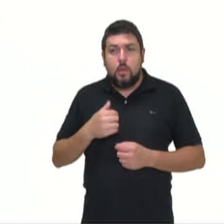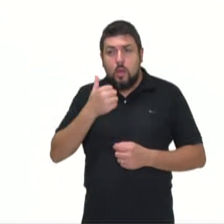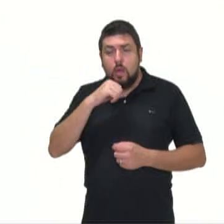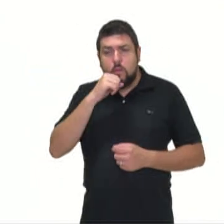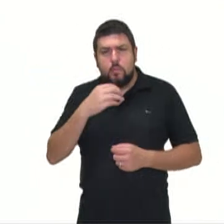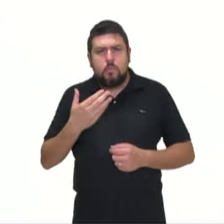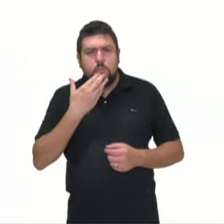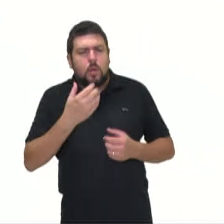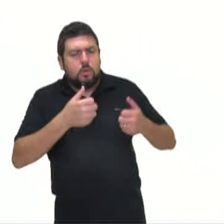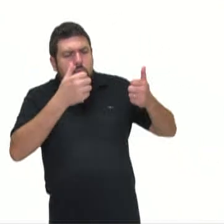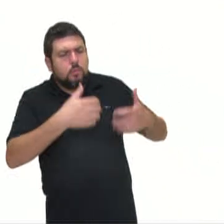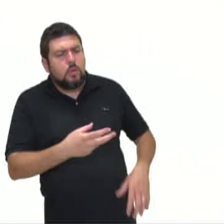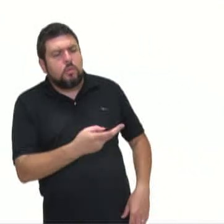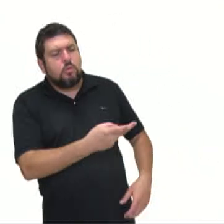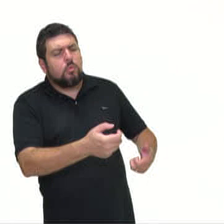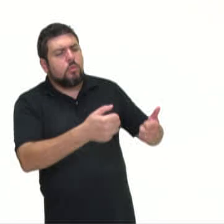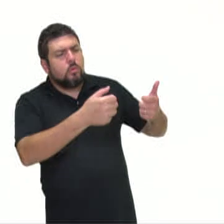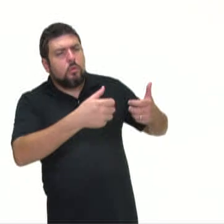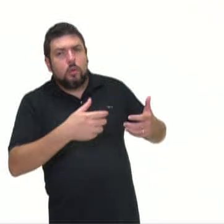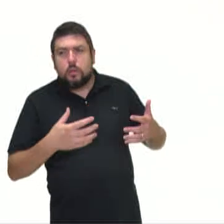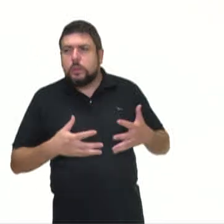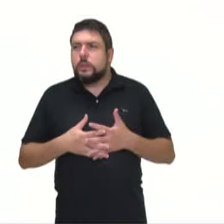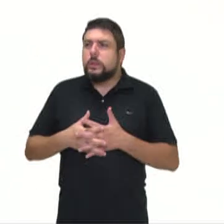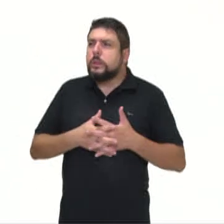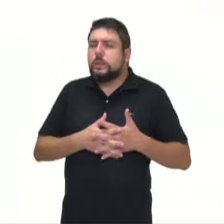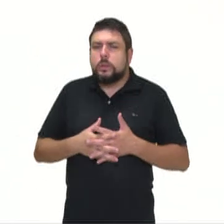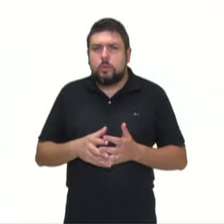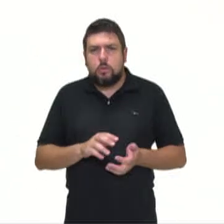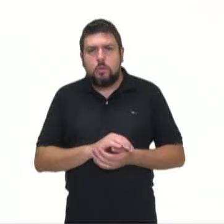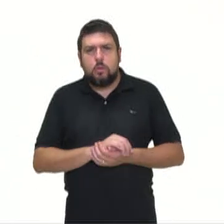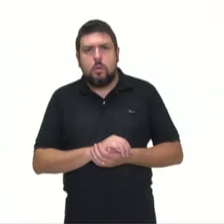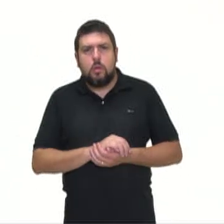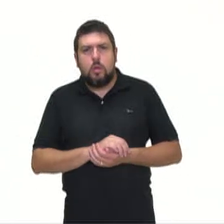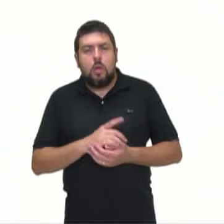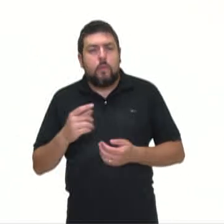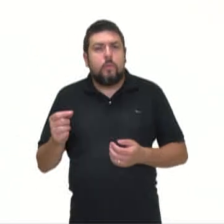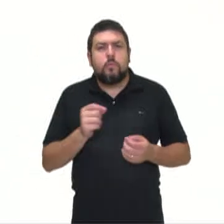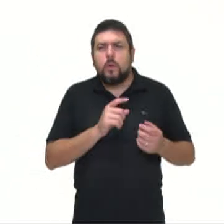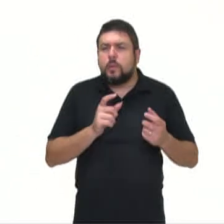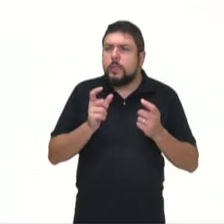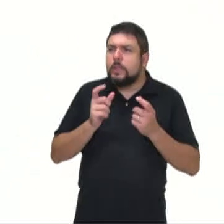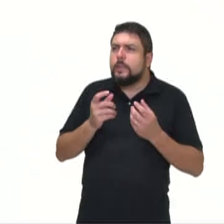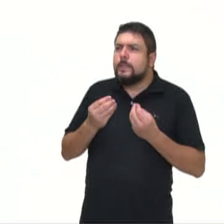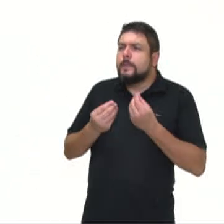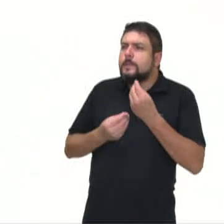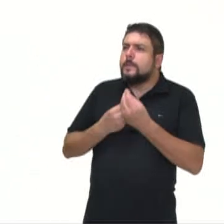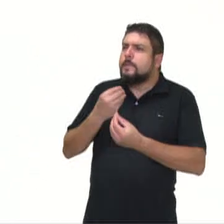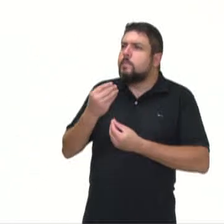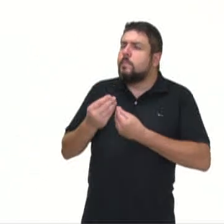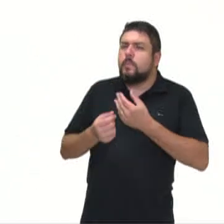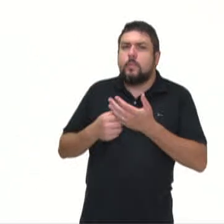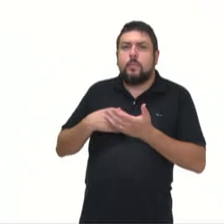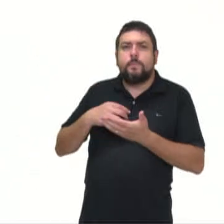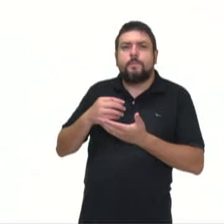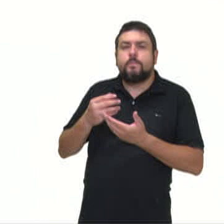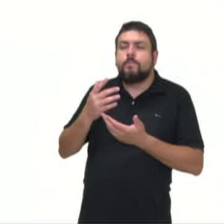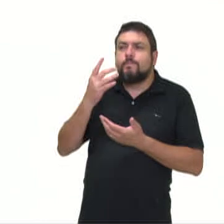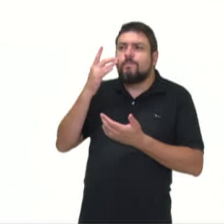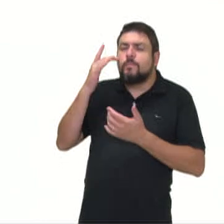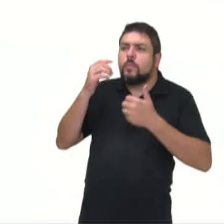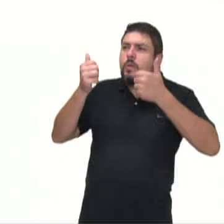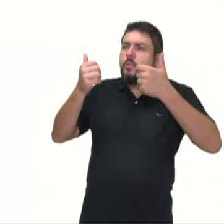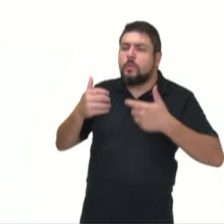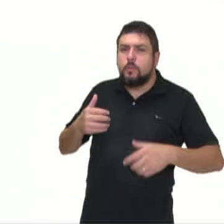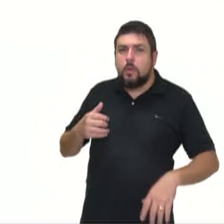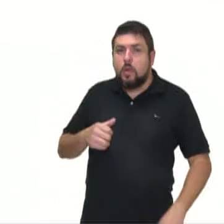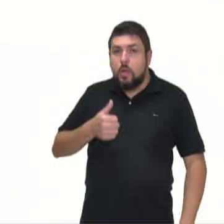duas. Houve uma confusão silenciosa, entrecortada de palavras pouco elucidativas. A senhora achava